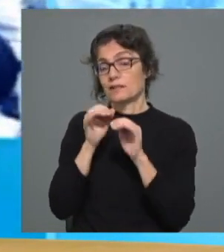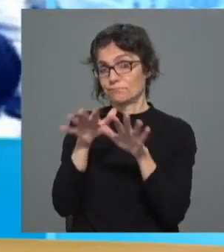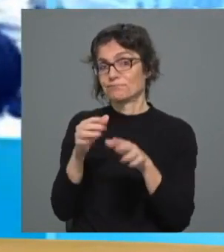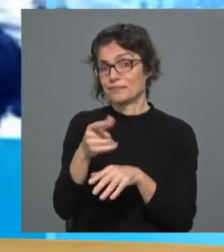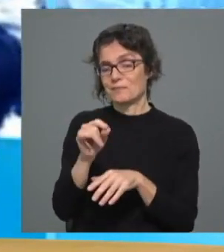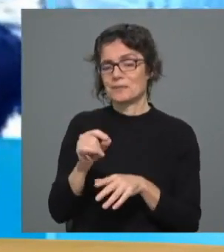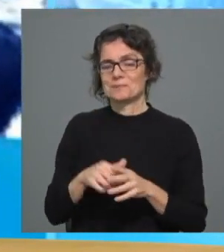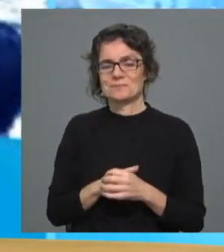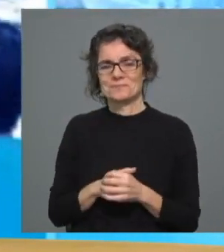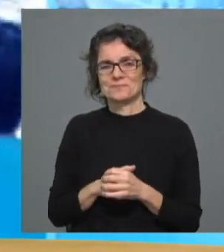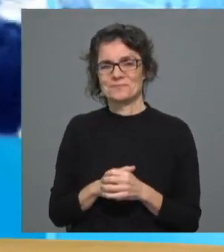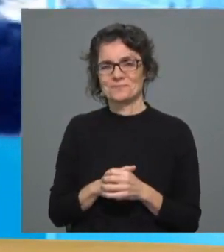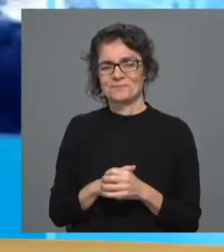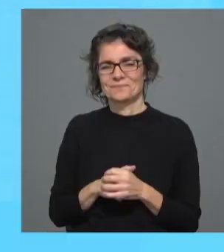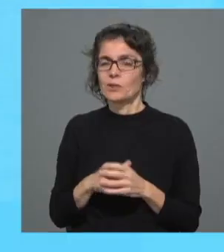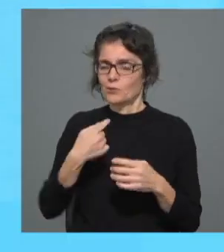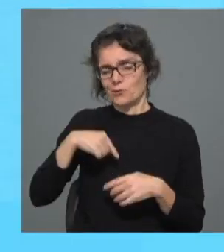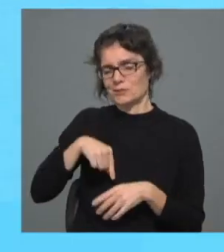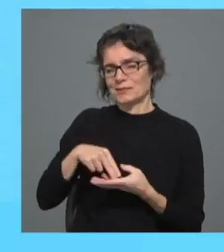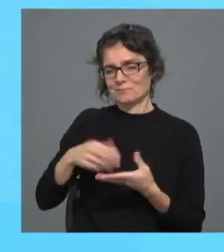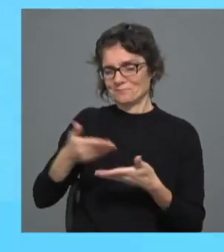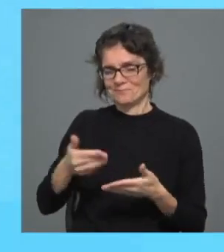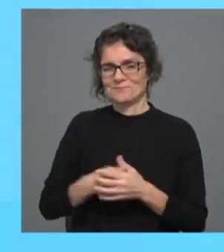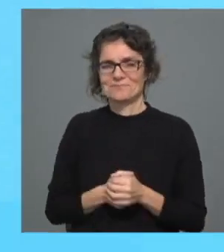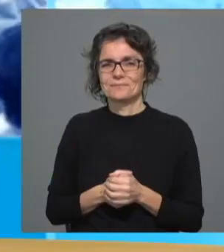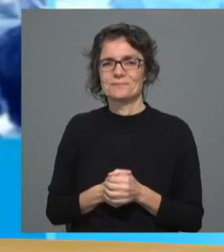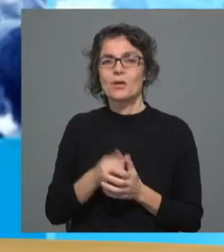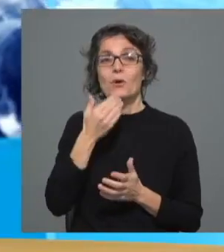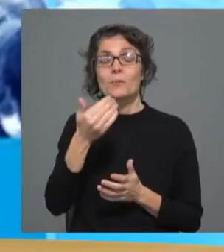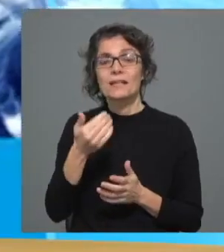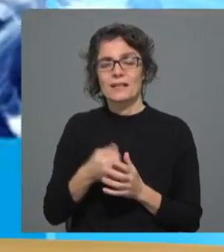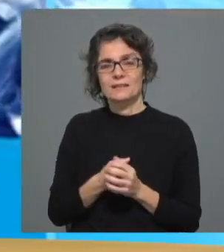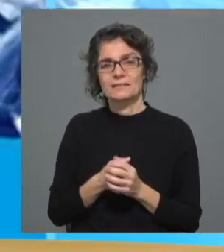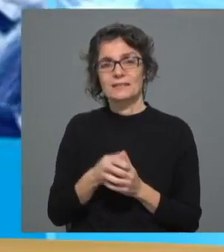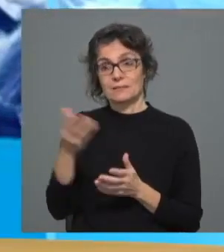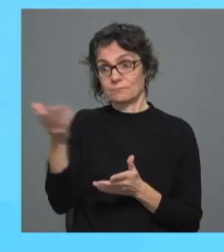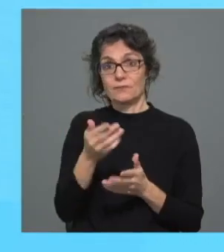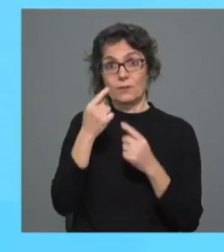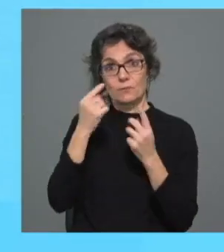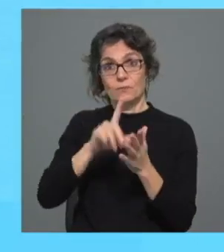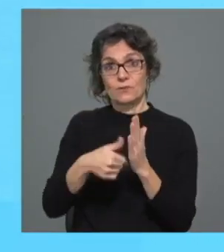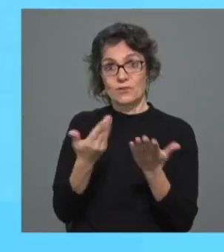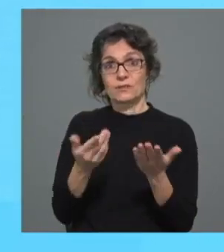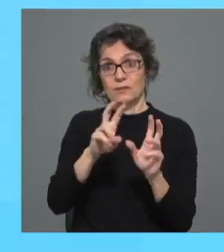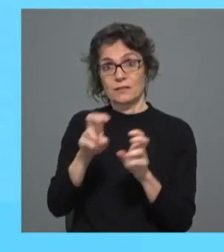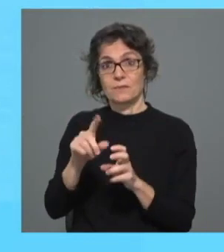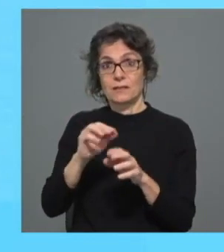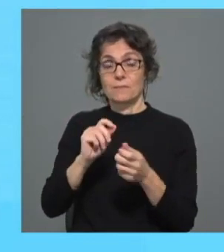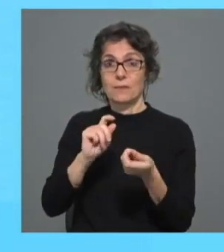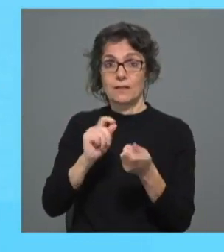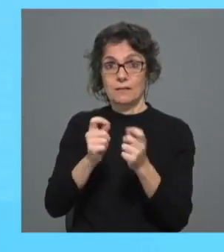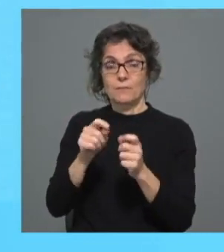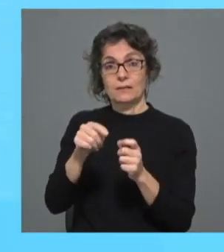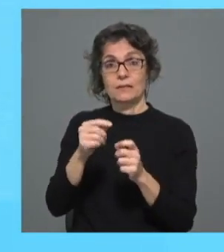que nos facilita muito este trabalho. Cá estamos para isso. Muito obrigado, Dr. Pedro Vaz Pato, por aqui ter apresentado este projeto e a temática que estará em debate